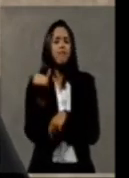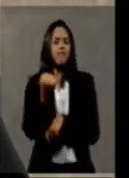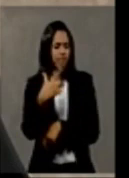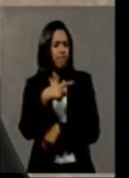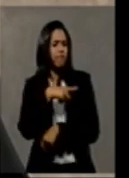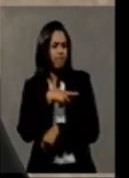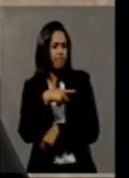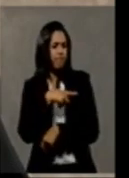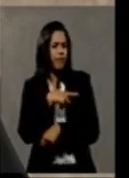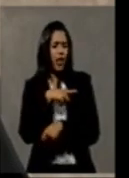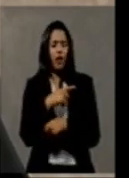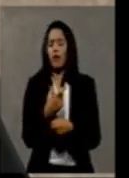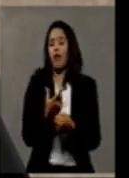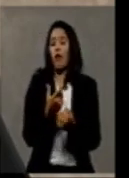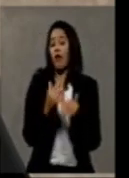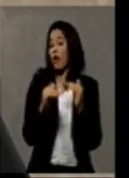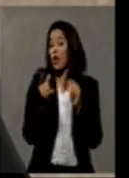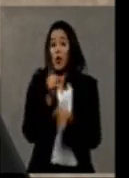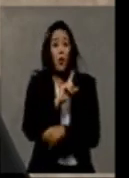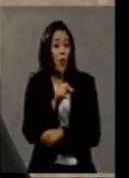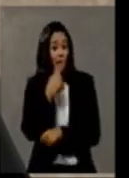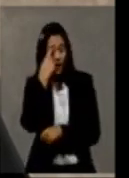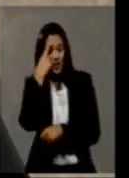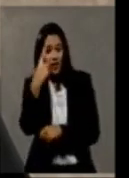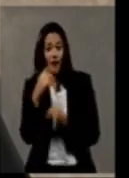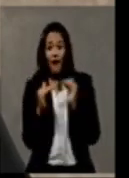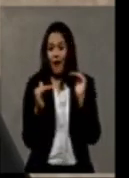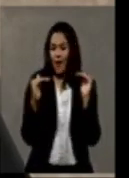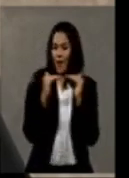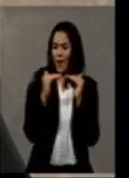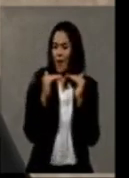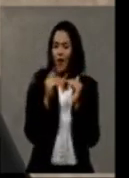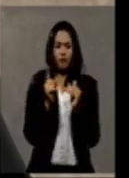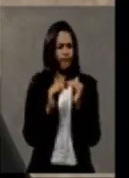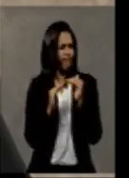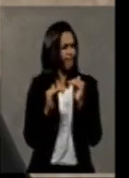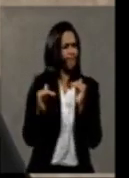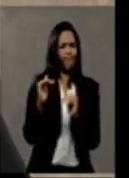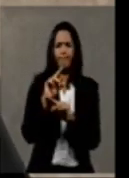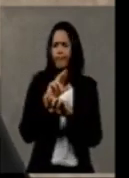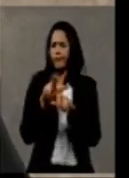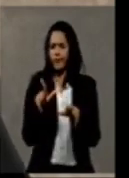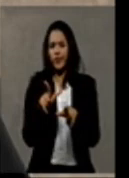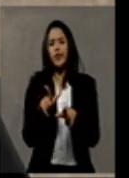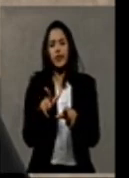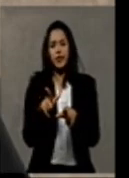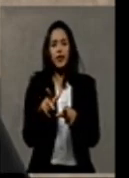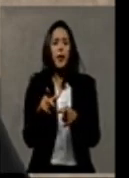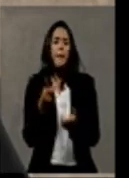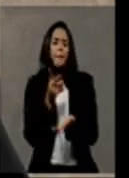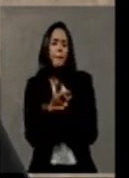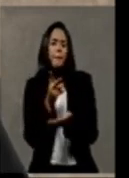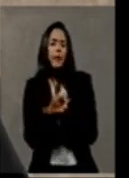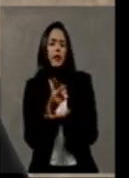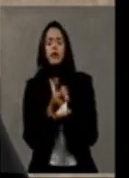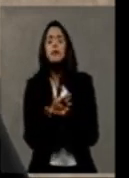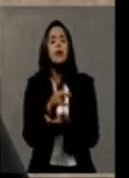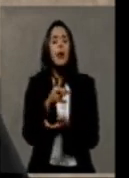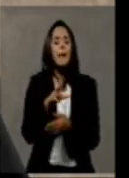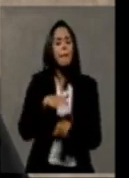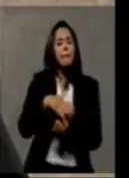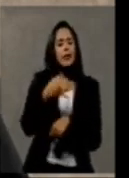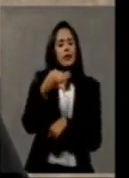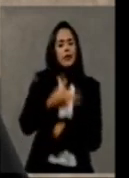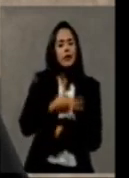discutem para o fim de uma resolução que seja a mais adequada